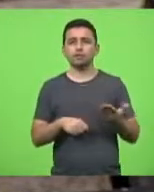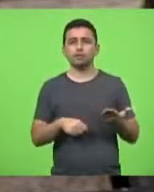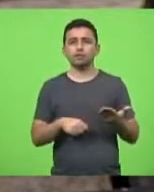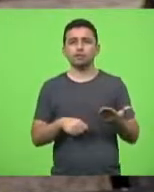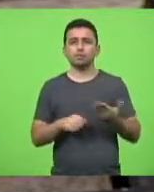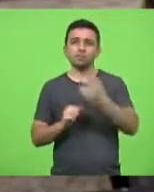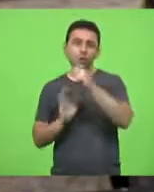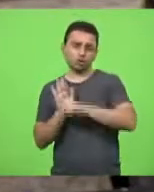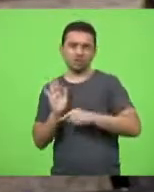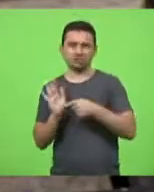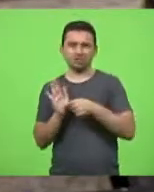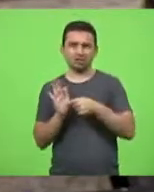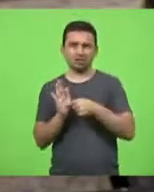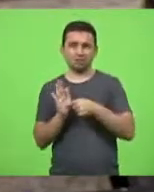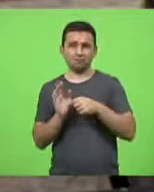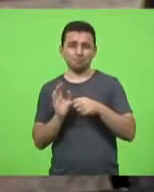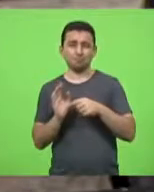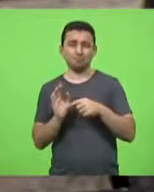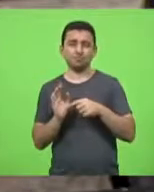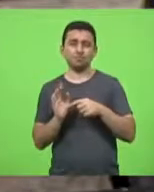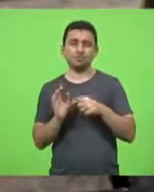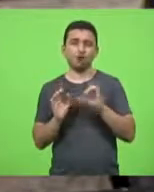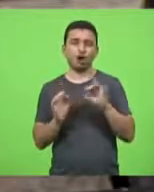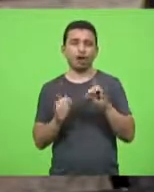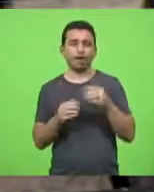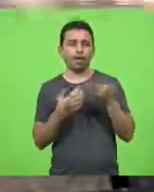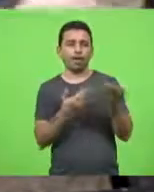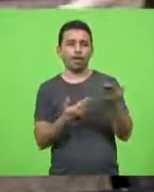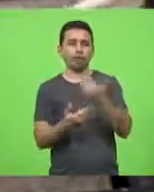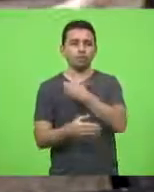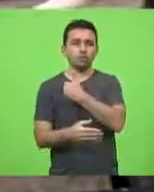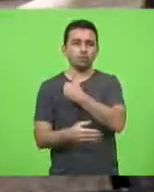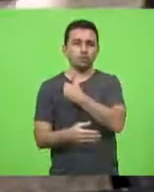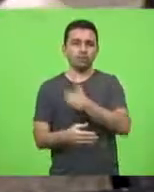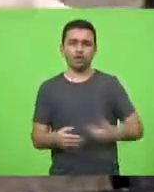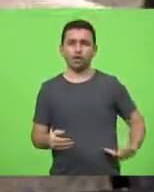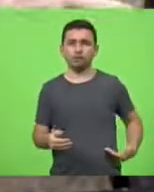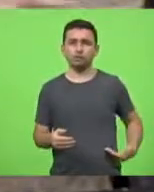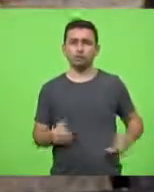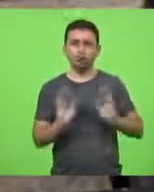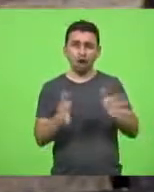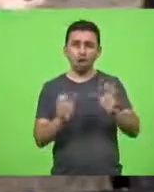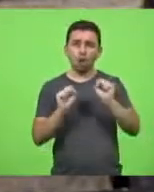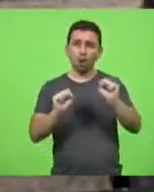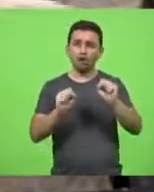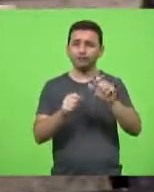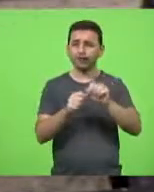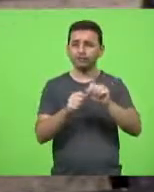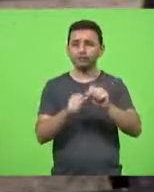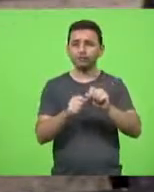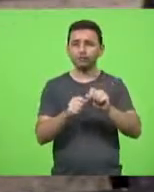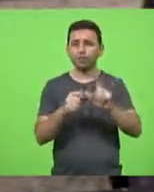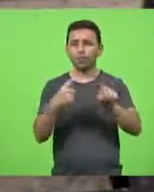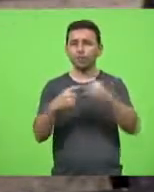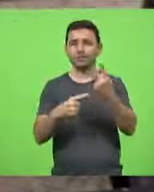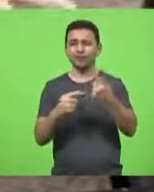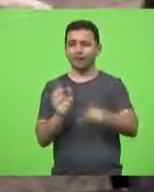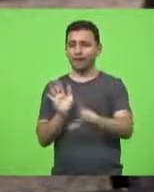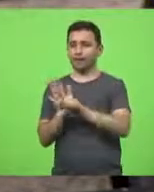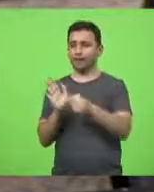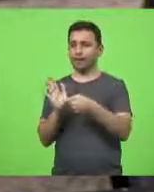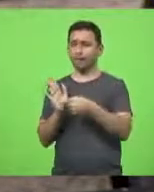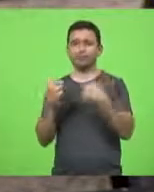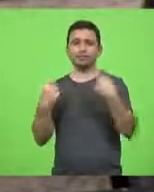projetos autorizativos são aqueles que você autoriza o Estado a fazer algo que ele já pode fazer. Então, não faz muito sentido uma lei, já que uma lei deve ter